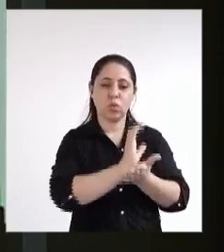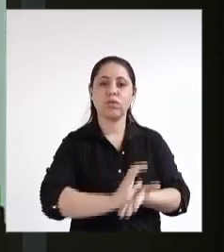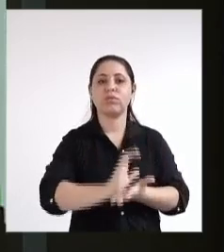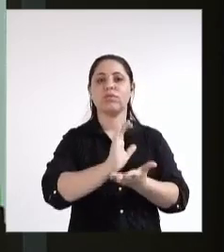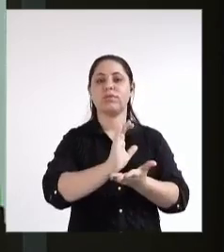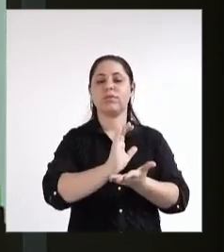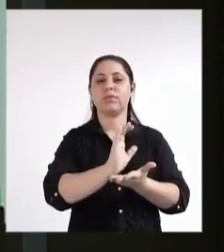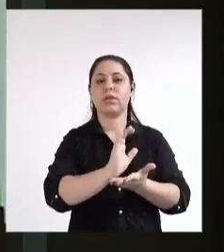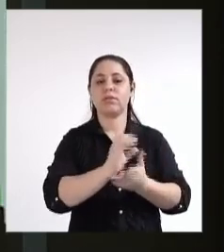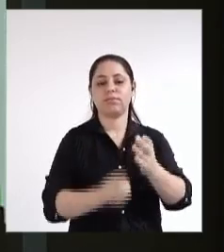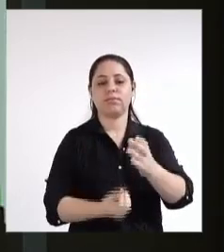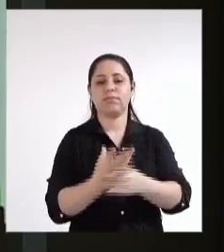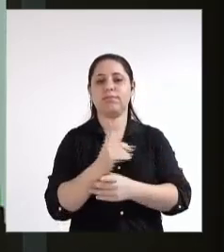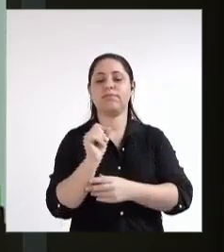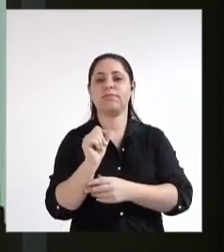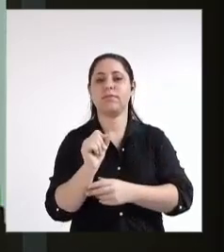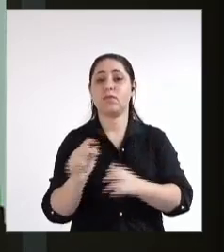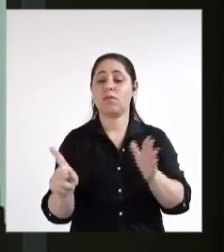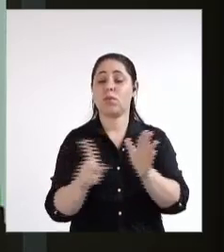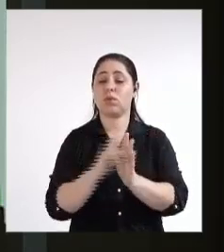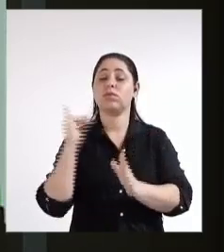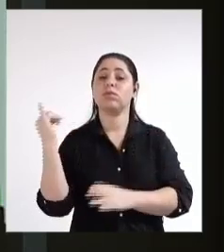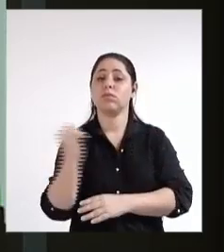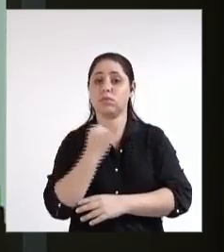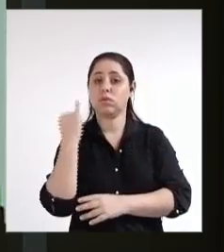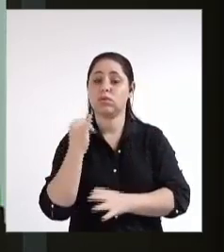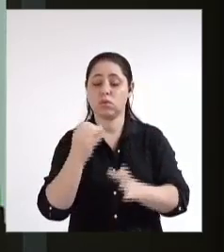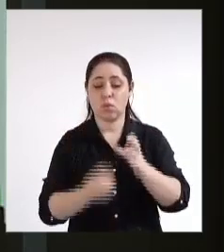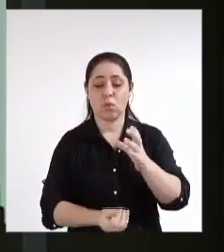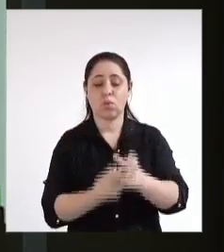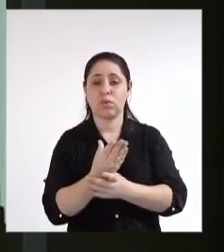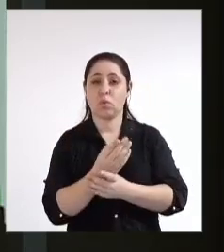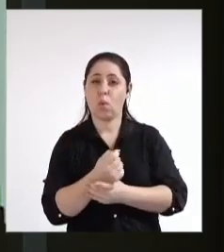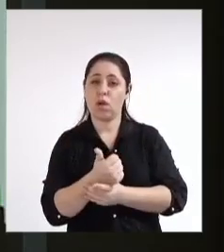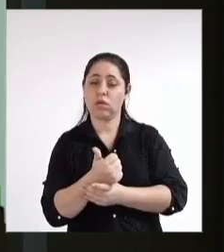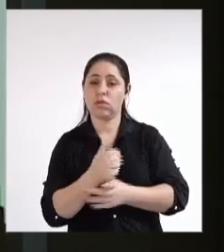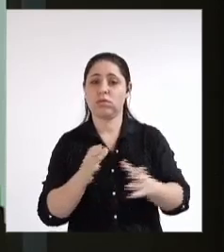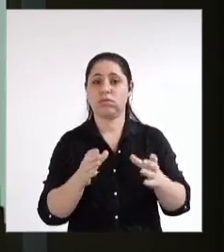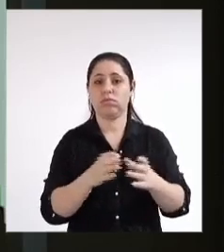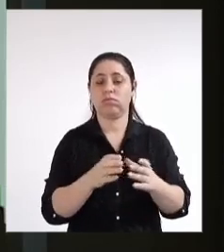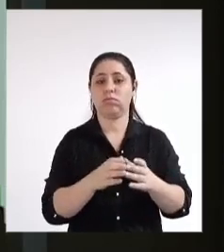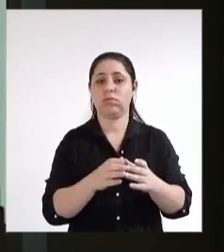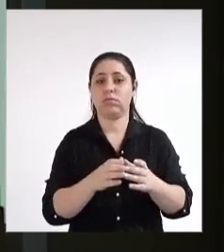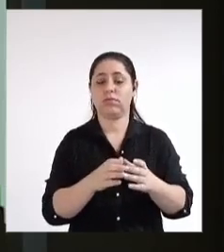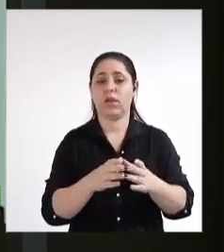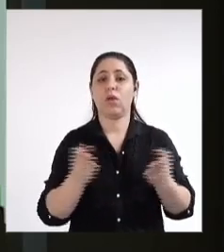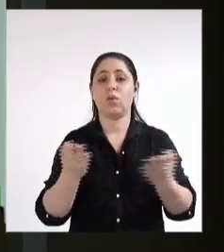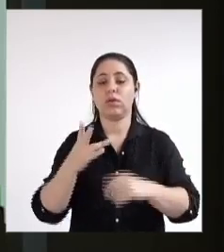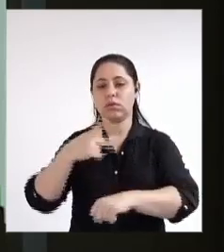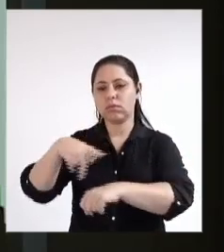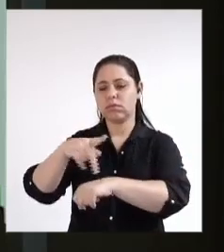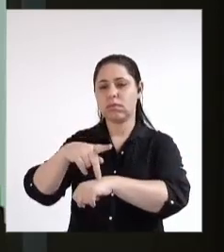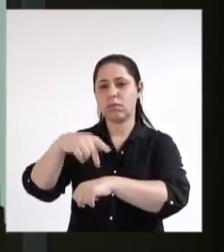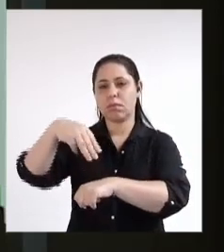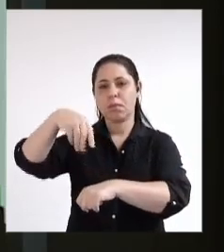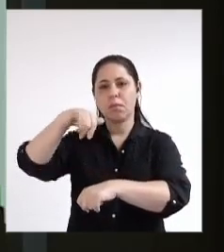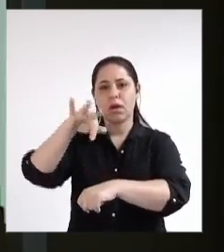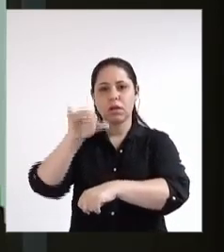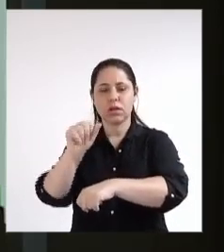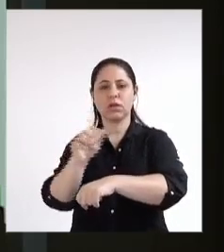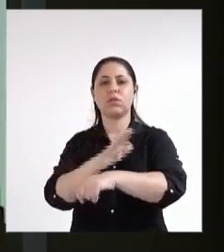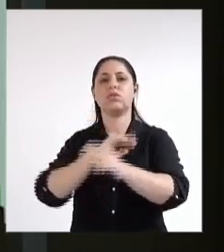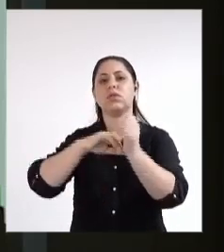o conselho para é muito estratégico tá está em processo de criação do parque estadual matas do segredo bioma cerrado